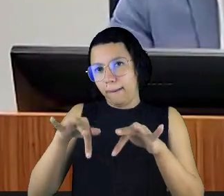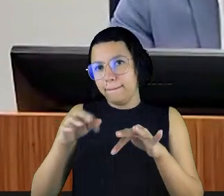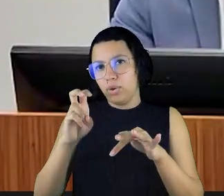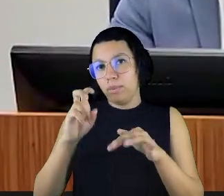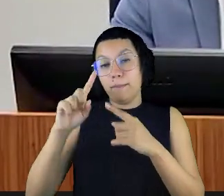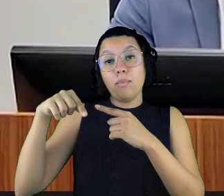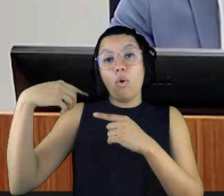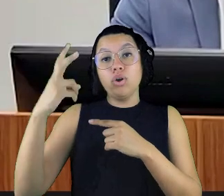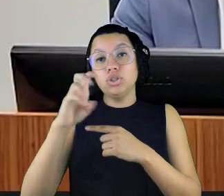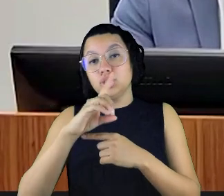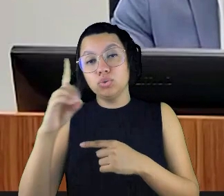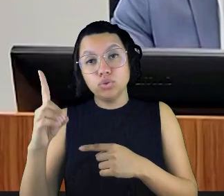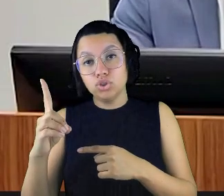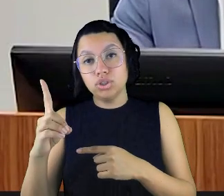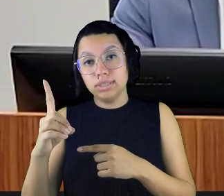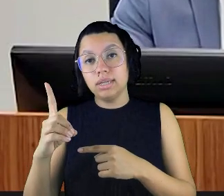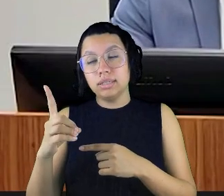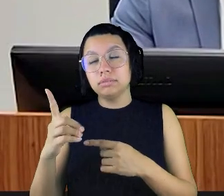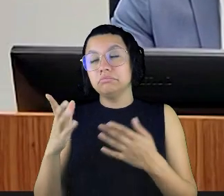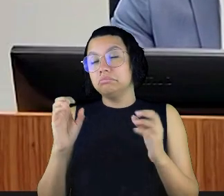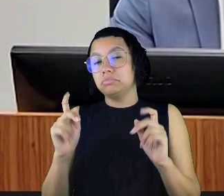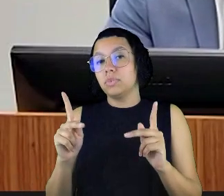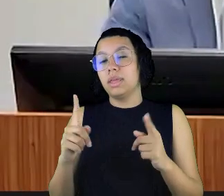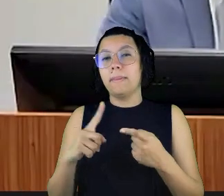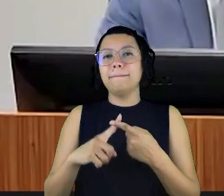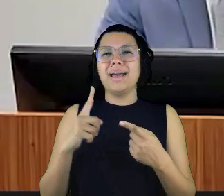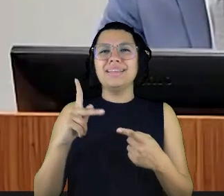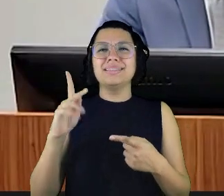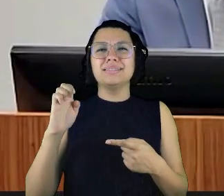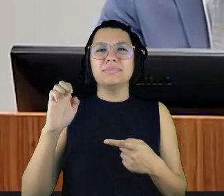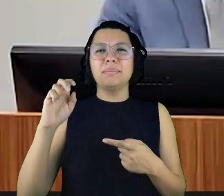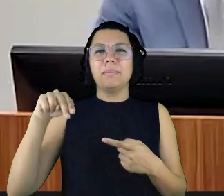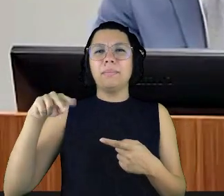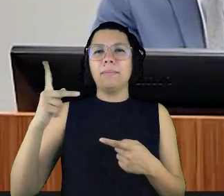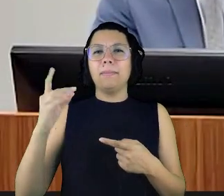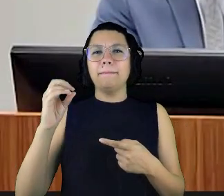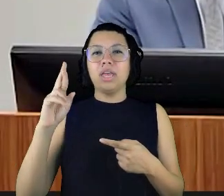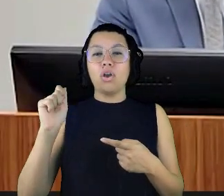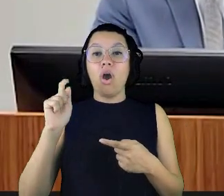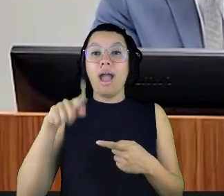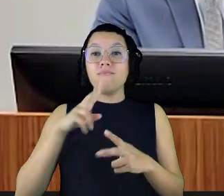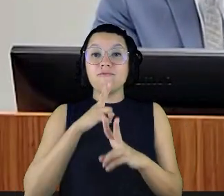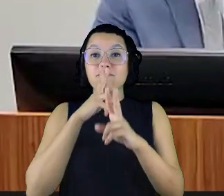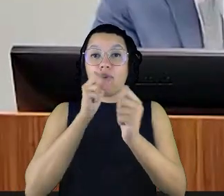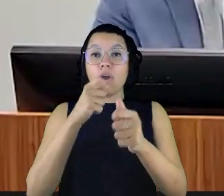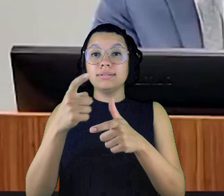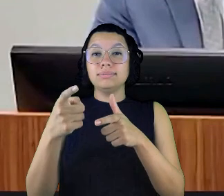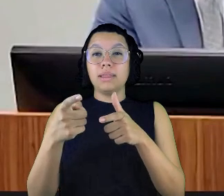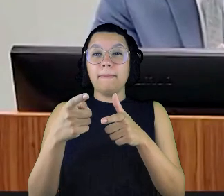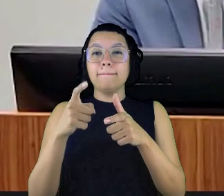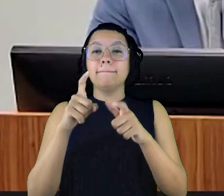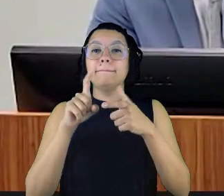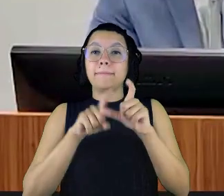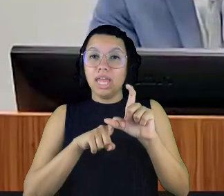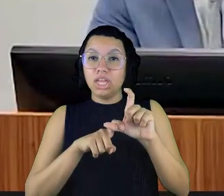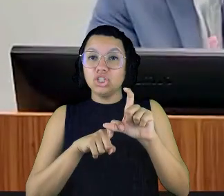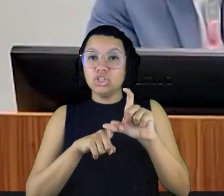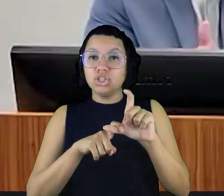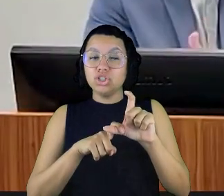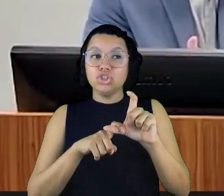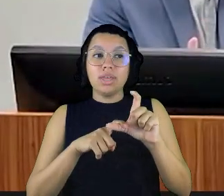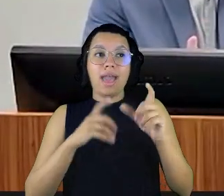Mas penhora é um ato de força que depende do esgotamento da chance,